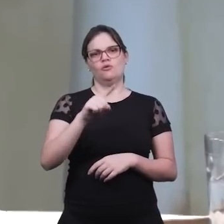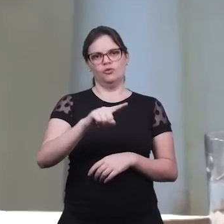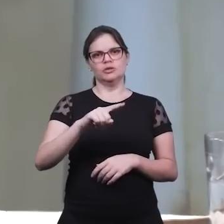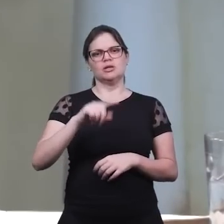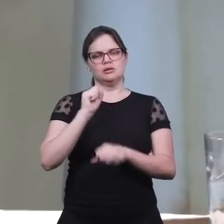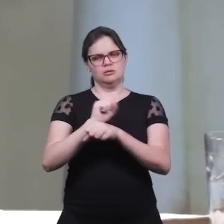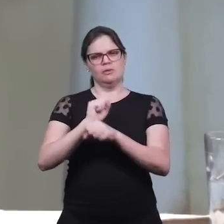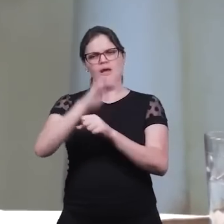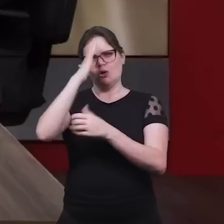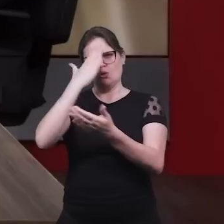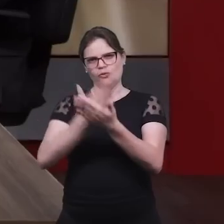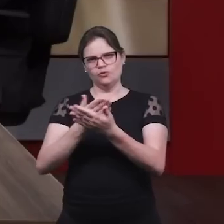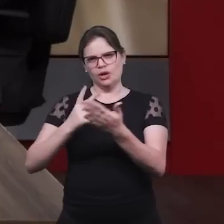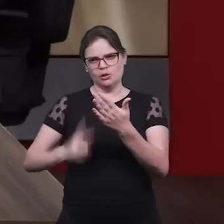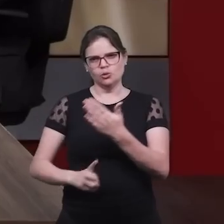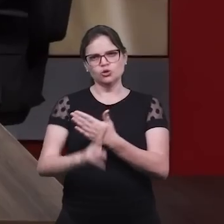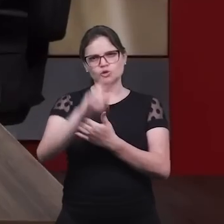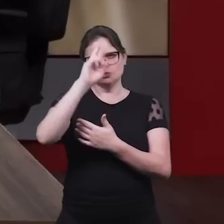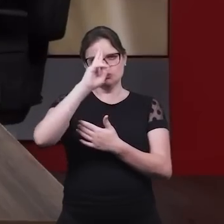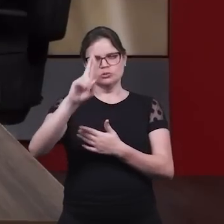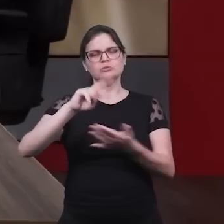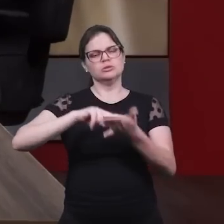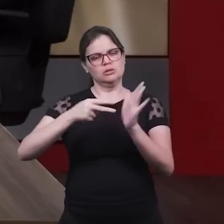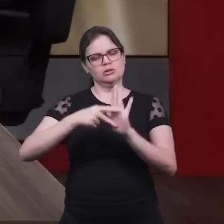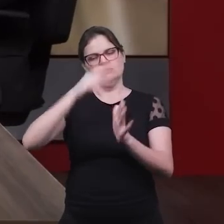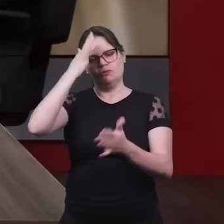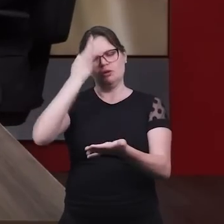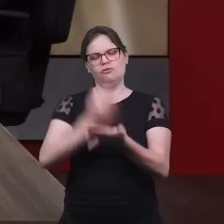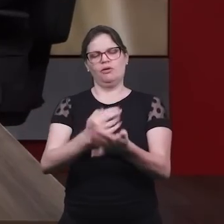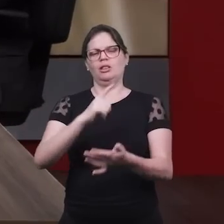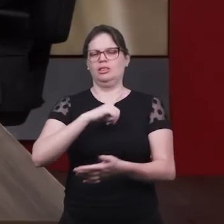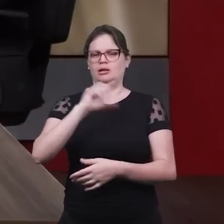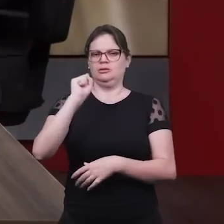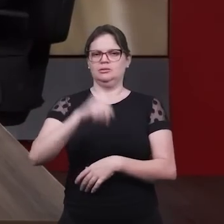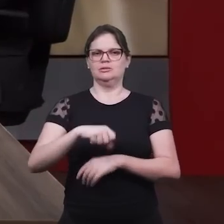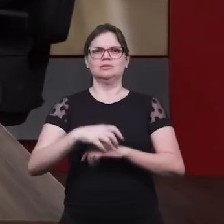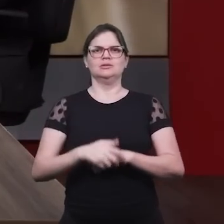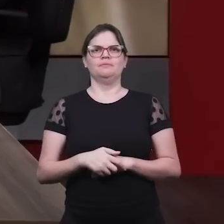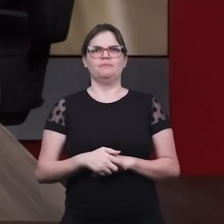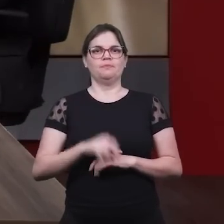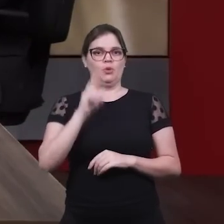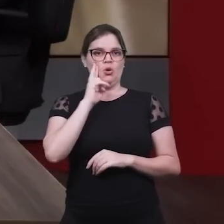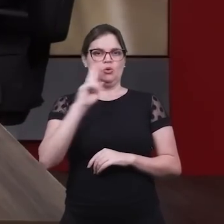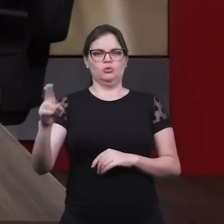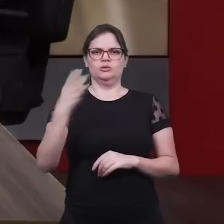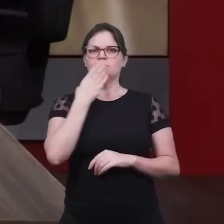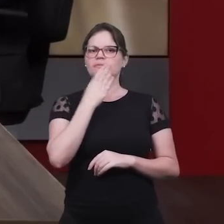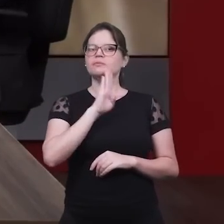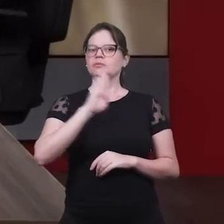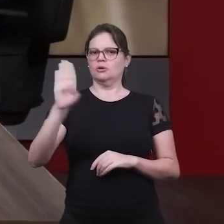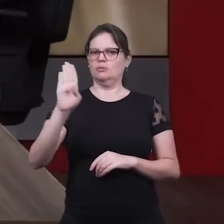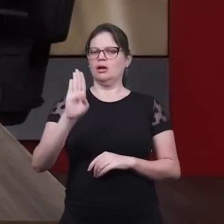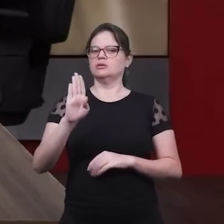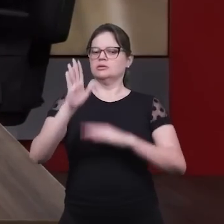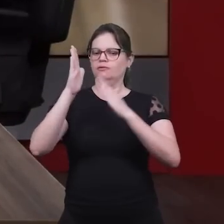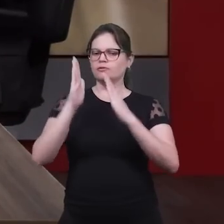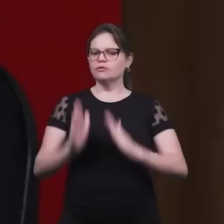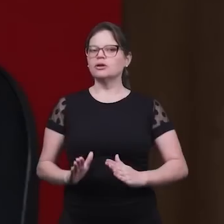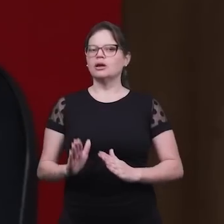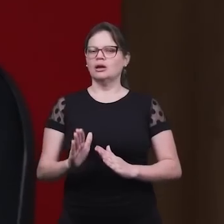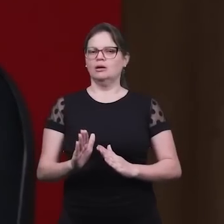mesmo. Né? O Senhor é fiel às suas promessas, Exato. Mas ele prova. E às vezes